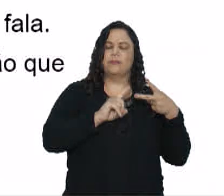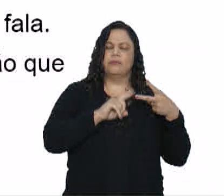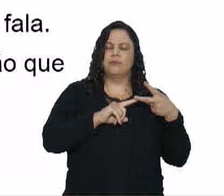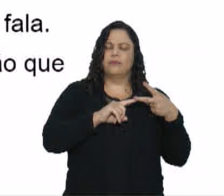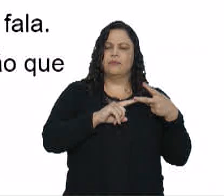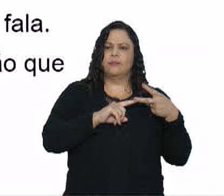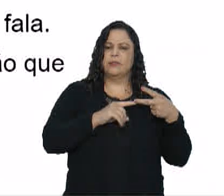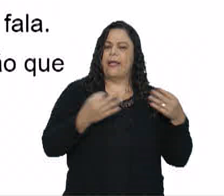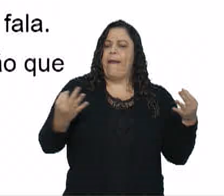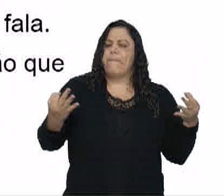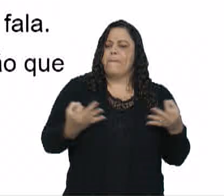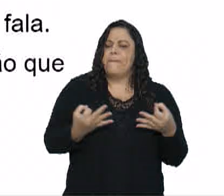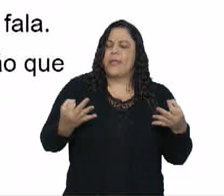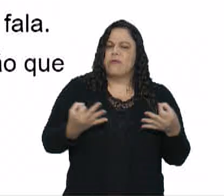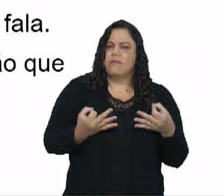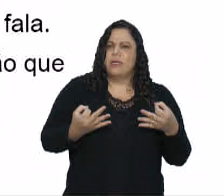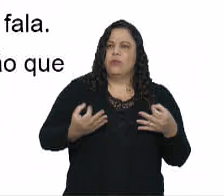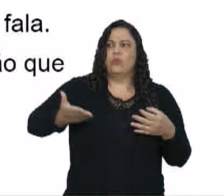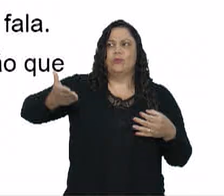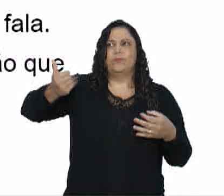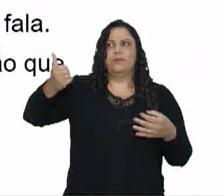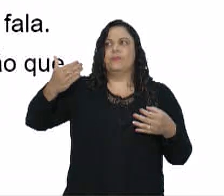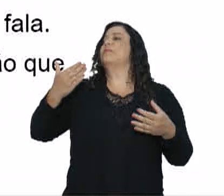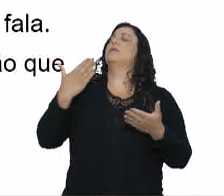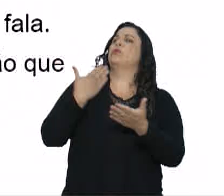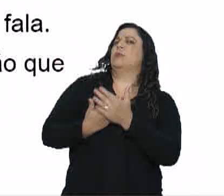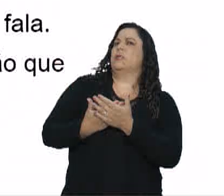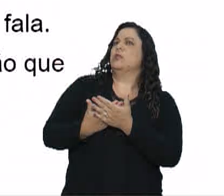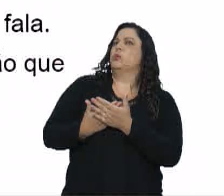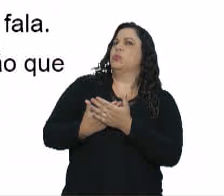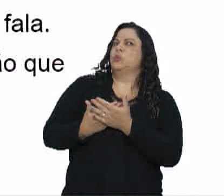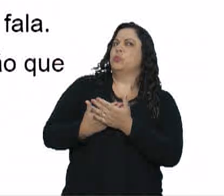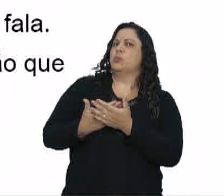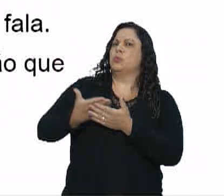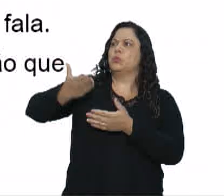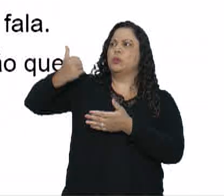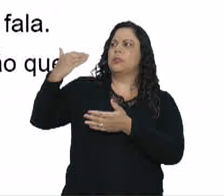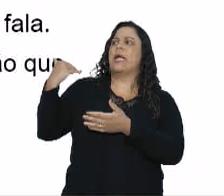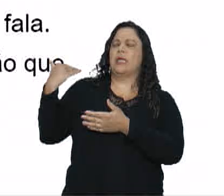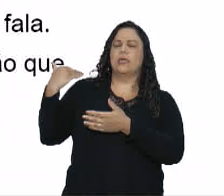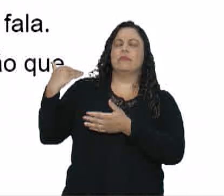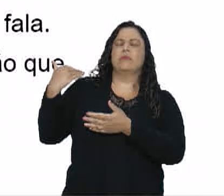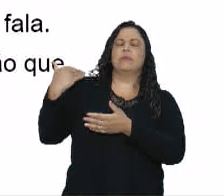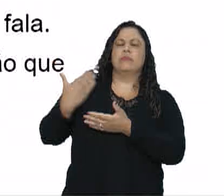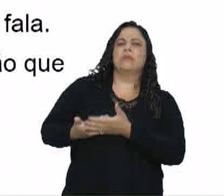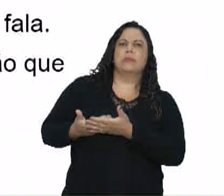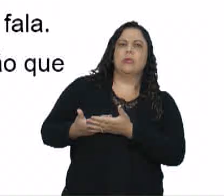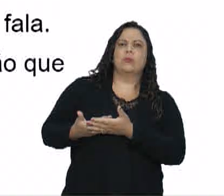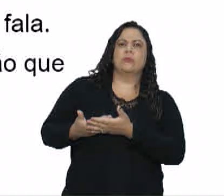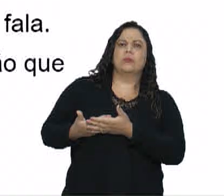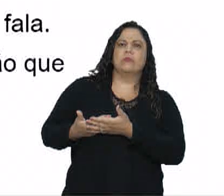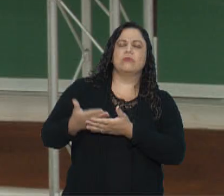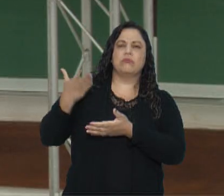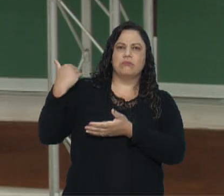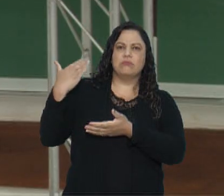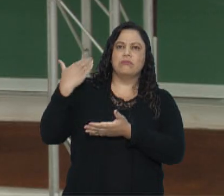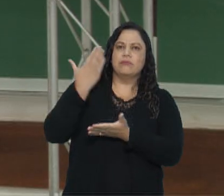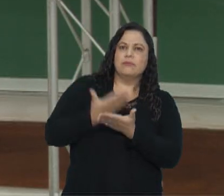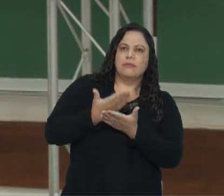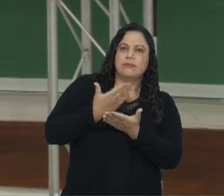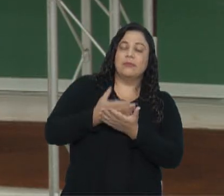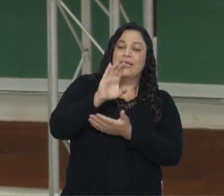perfeito. Estudei, expressa uma ação pontual, ocorrida em um momento anterior à fala. Ou seja,